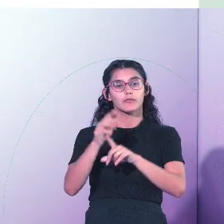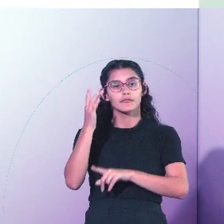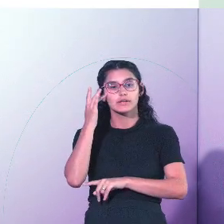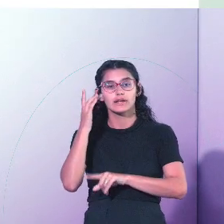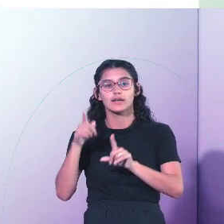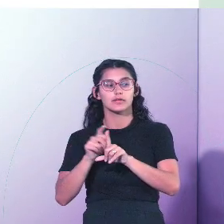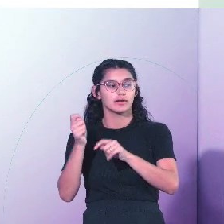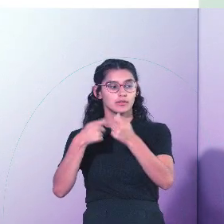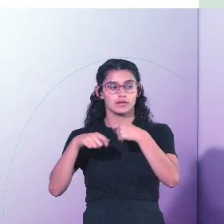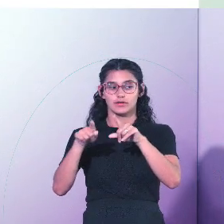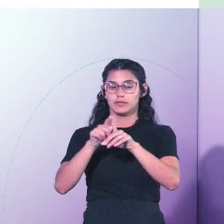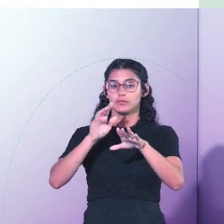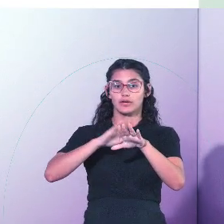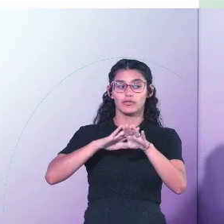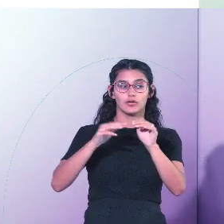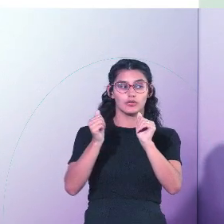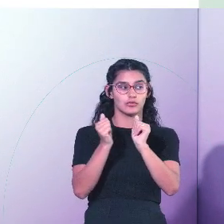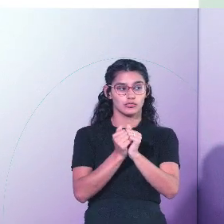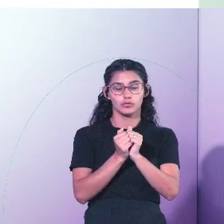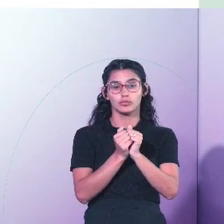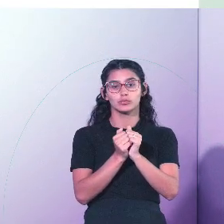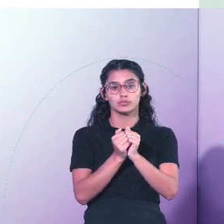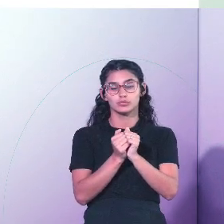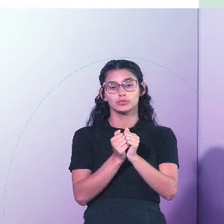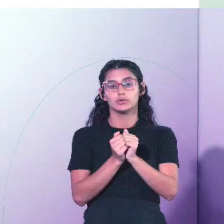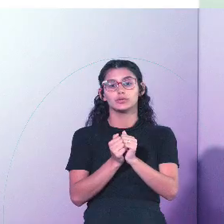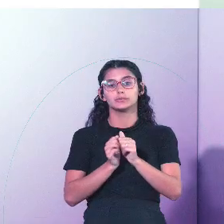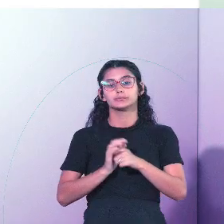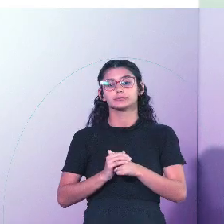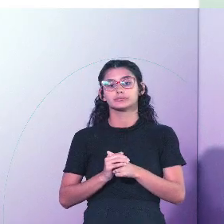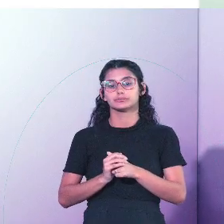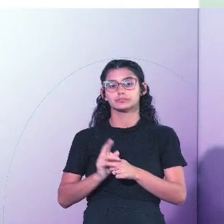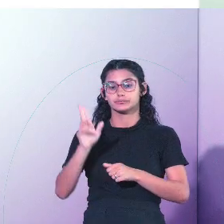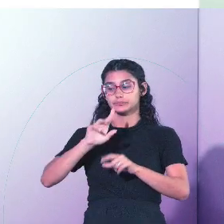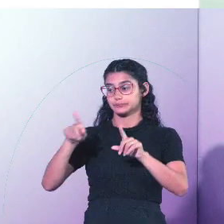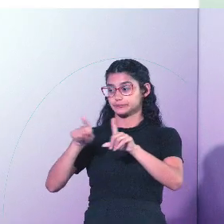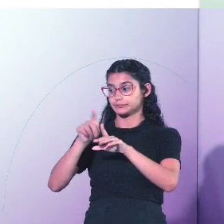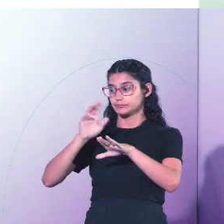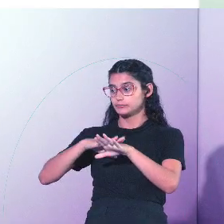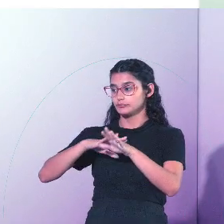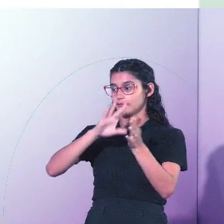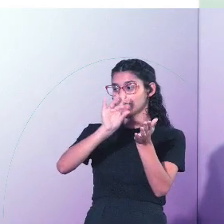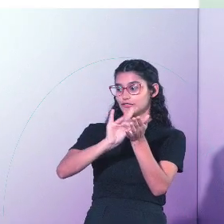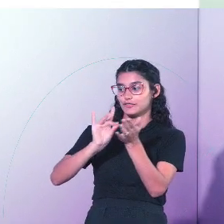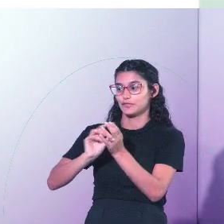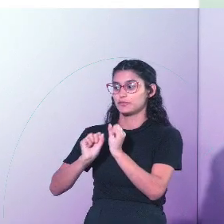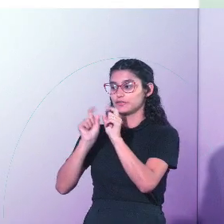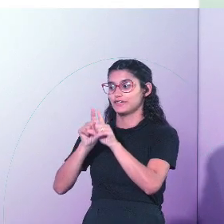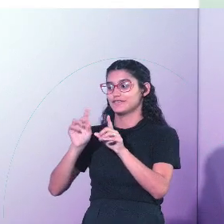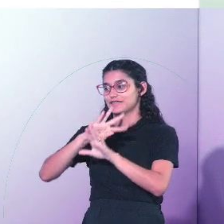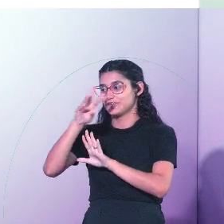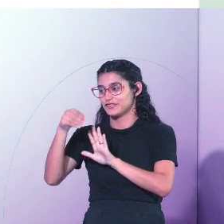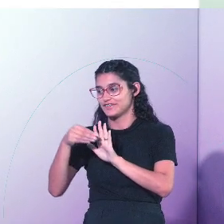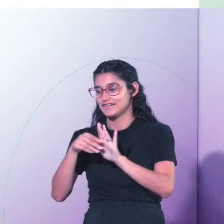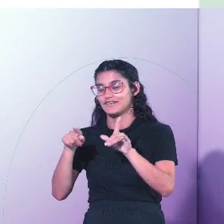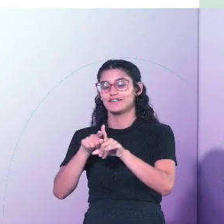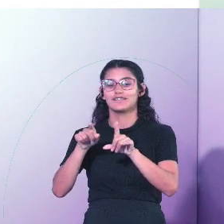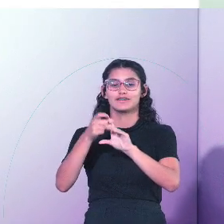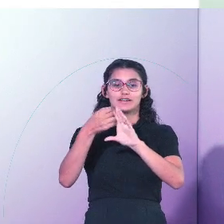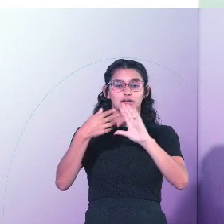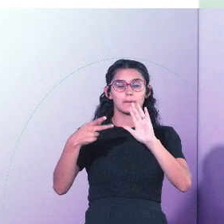de administração, se eu tenho redução de riscos de erros de dosagem, esses fatores também podem influenciar. E